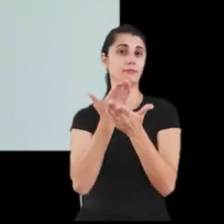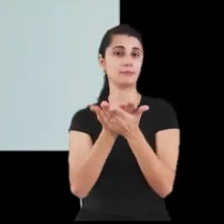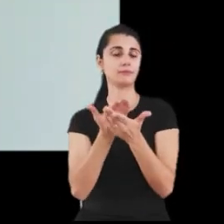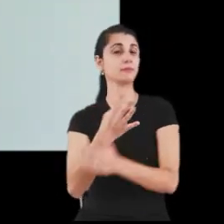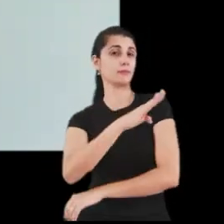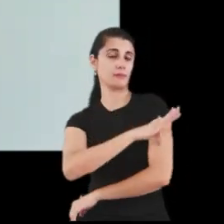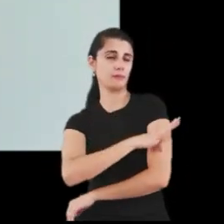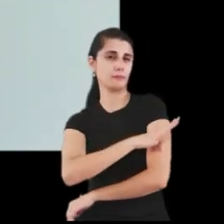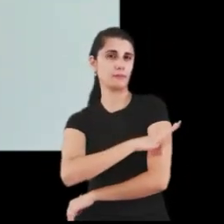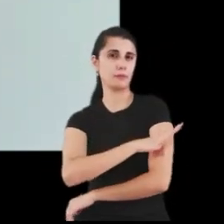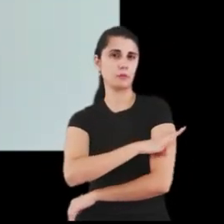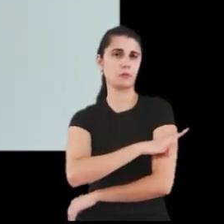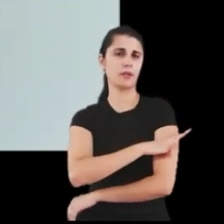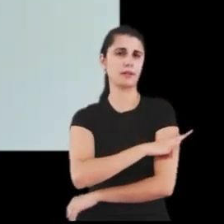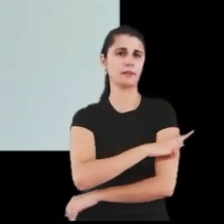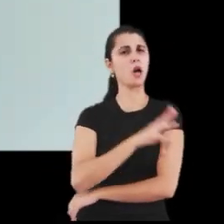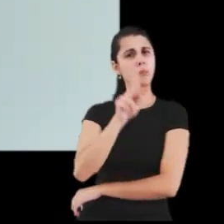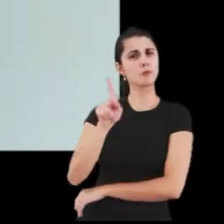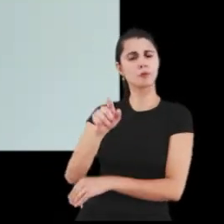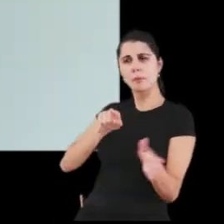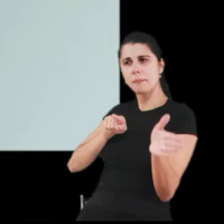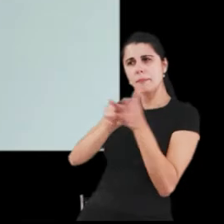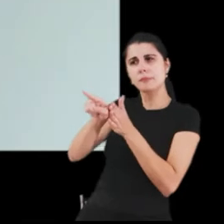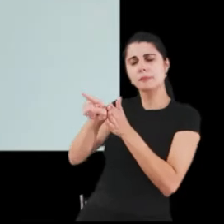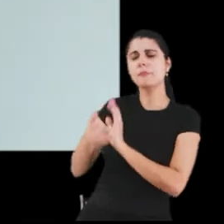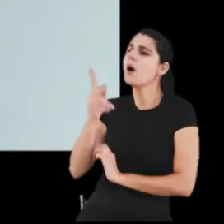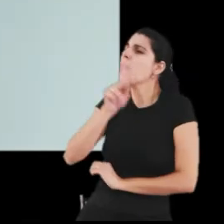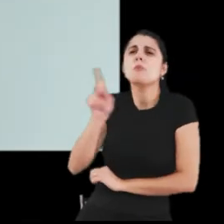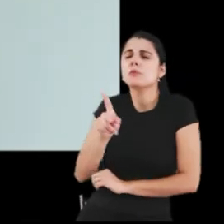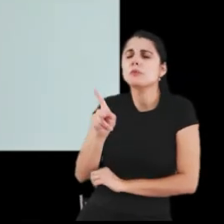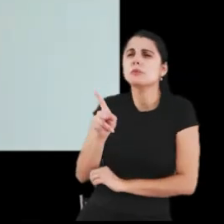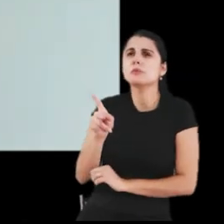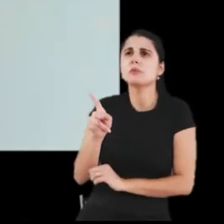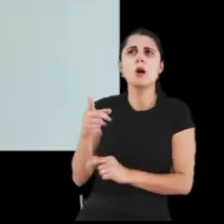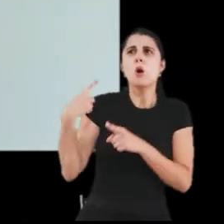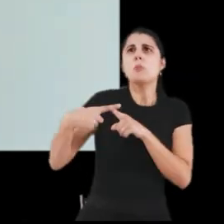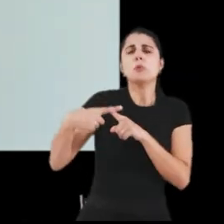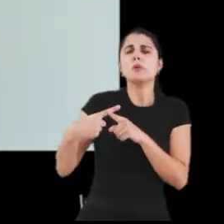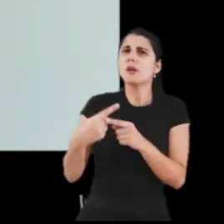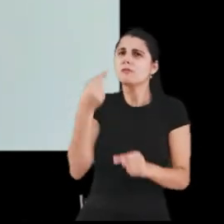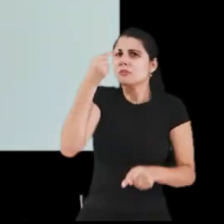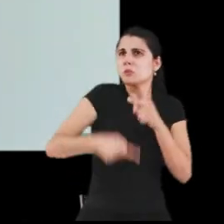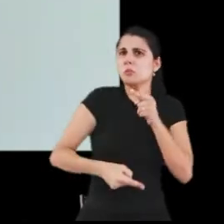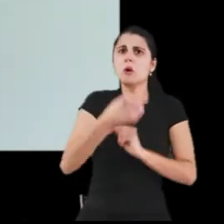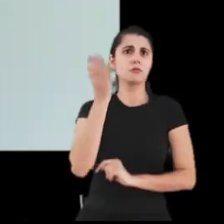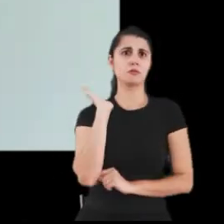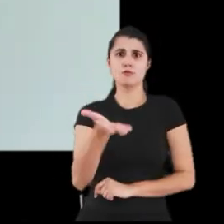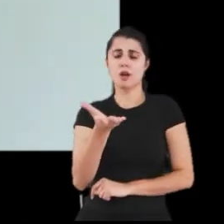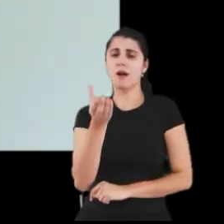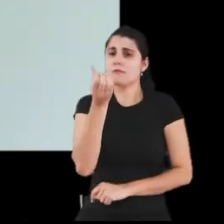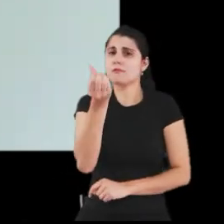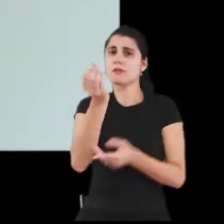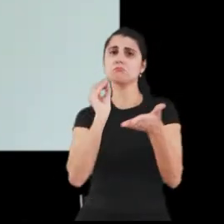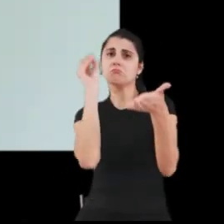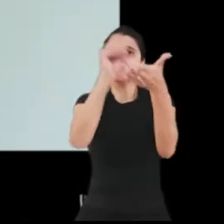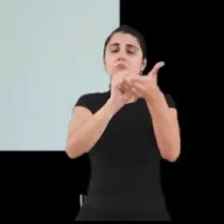série, primária, eu falava com a minha professora, com a minha tia. Eu falava: ô professora, por que eu não posso colocar 6 aqui? Eu